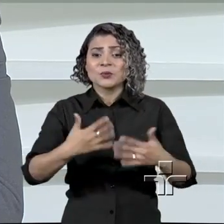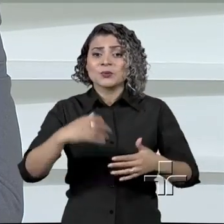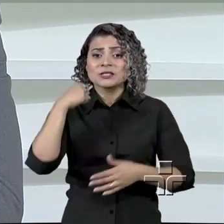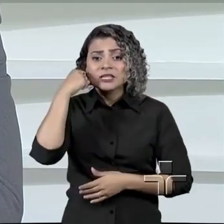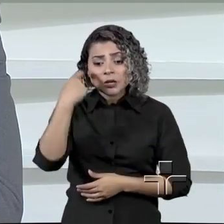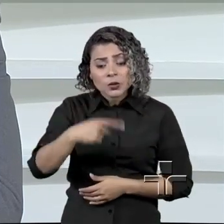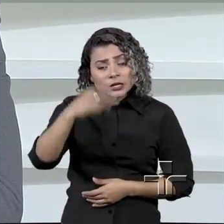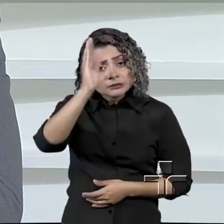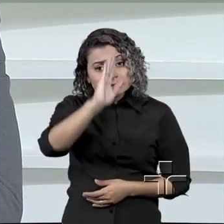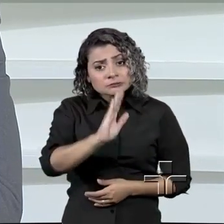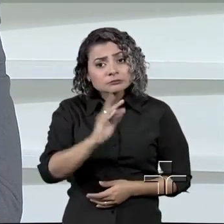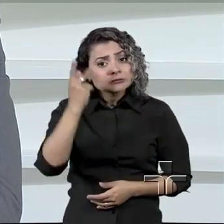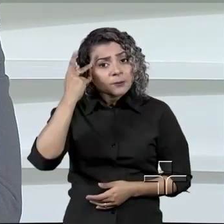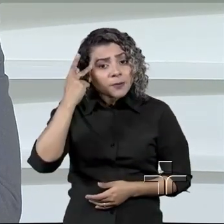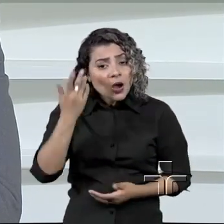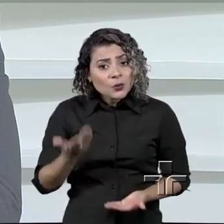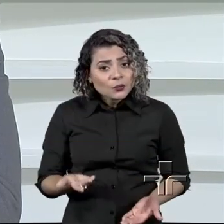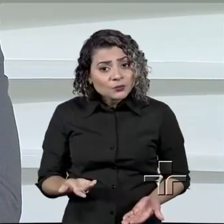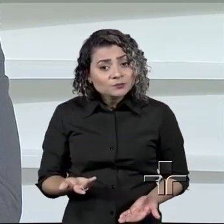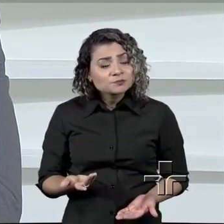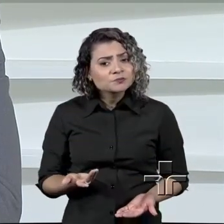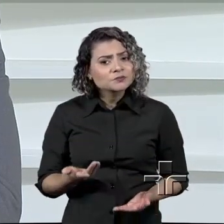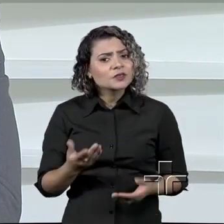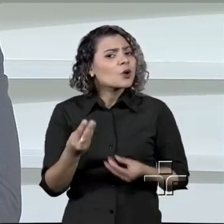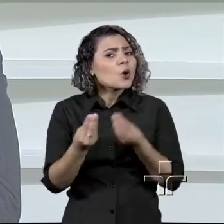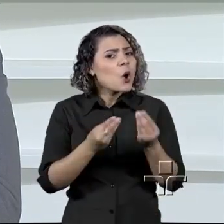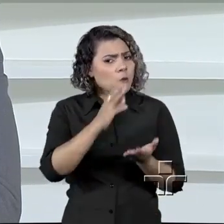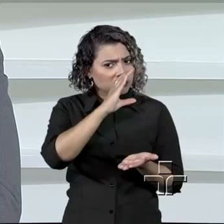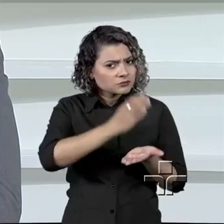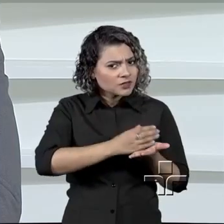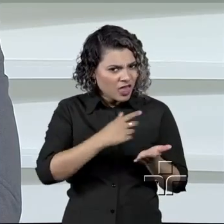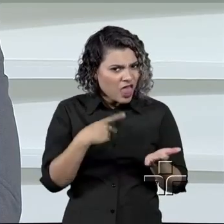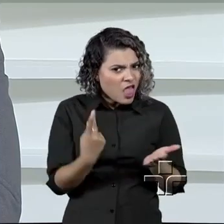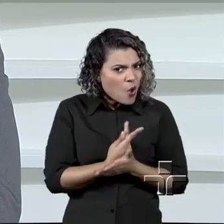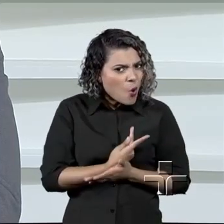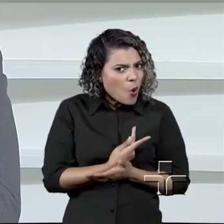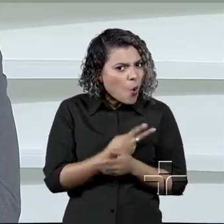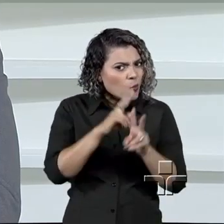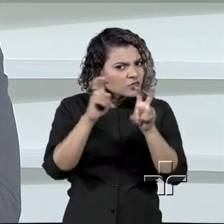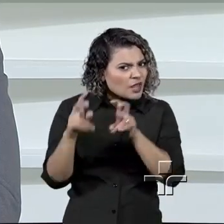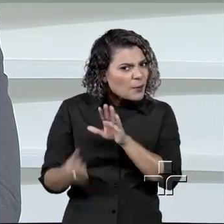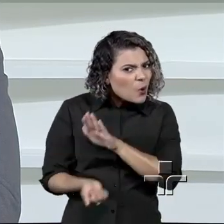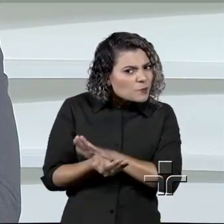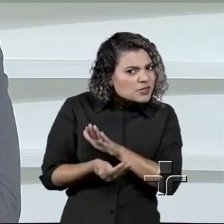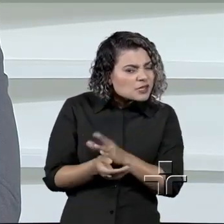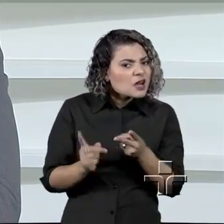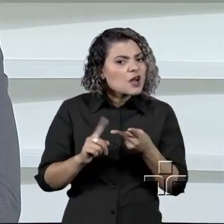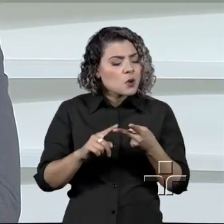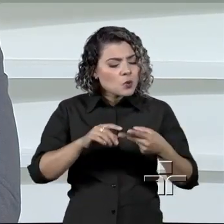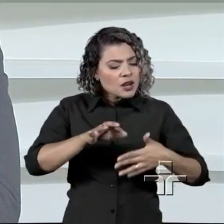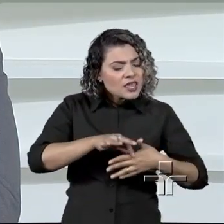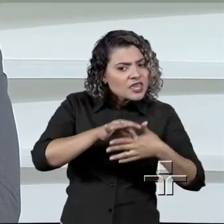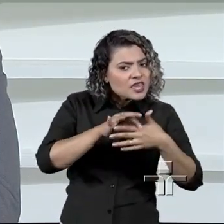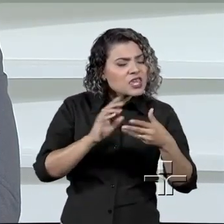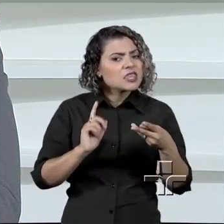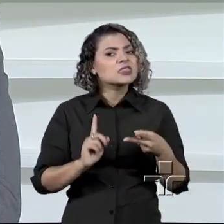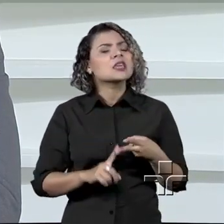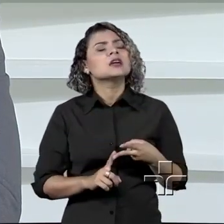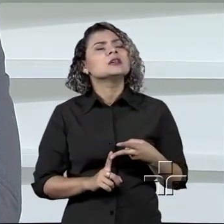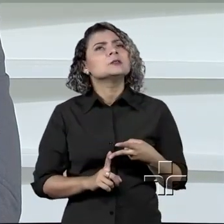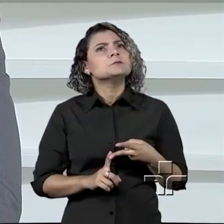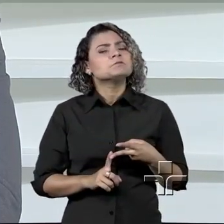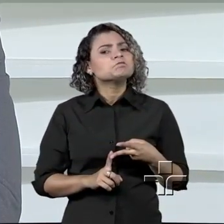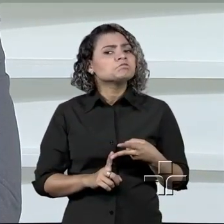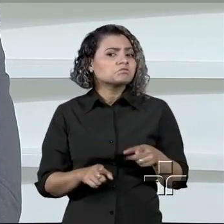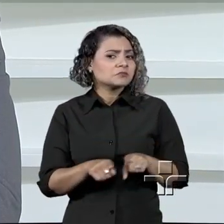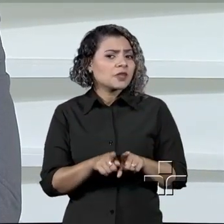Paulo, como é que a senhora acha que o partido errou ao tratar a corrupção, ao tratar as denúncias contra lideranças? E a senhora acha que